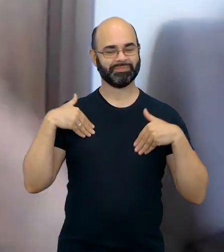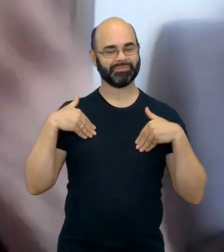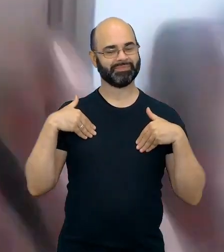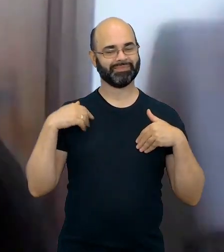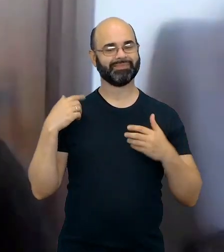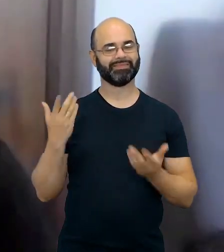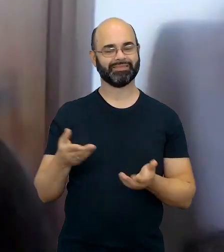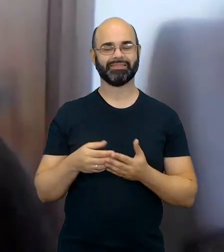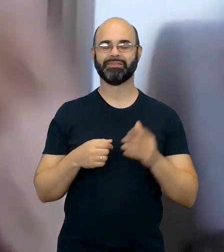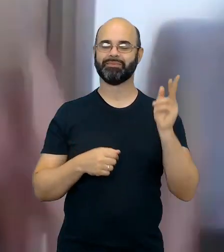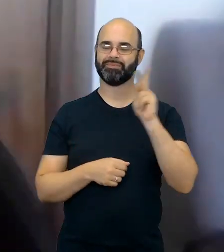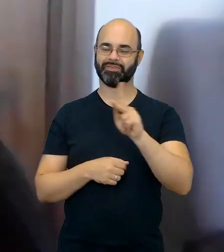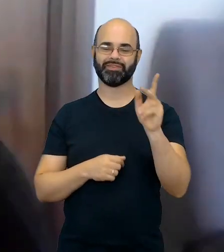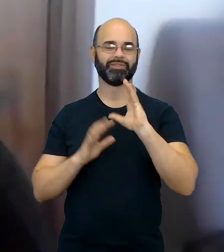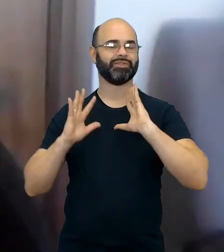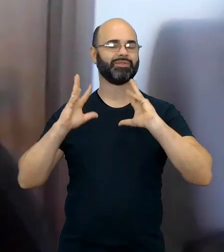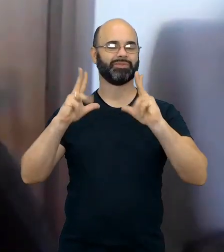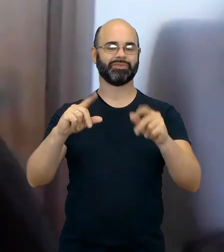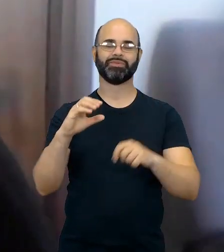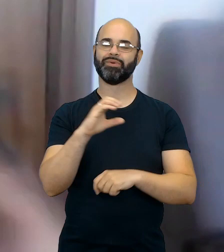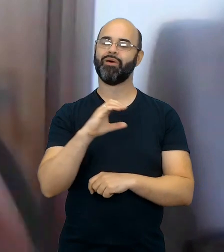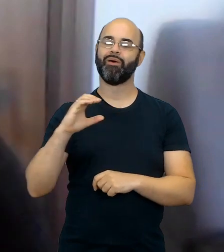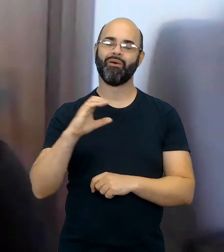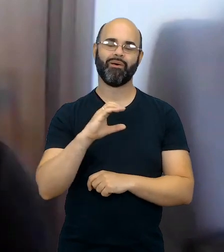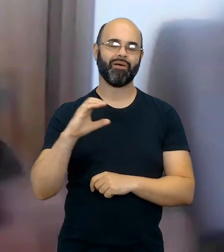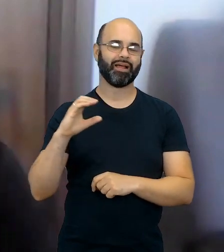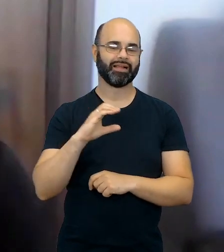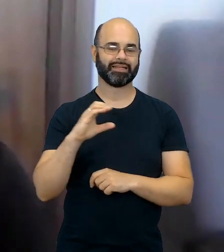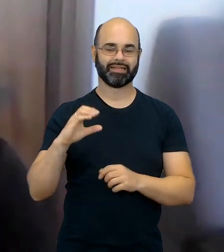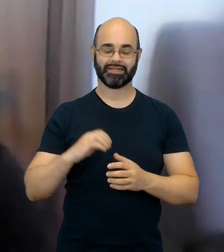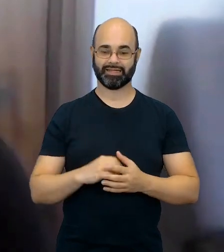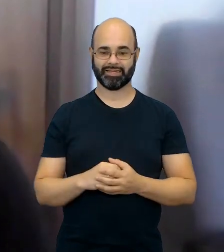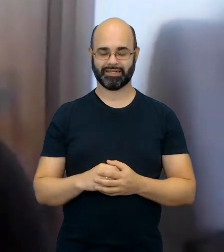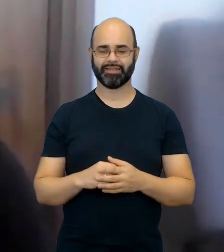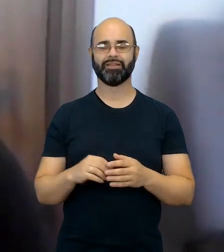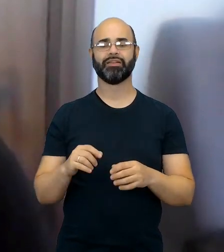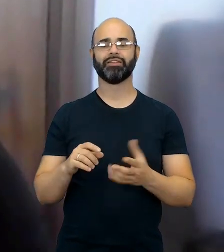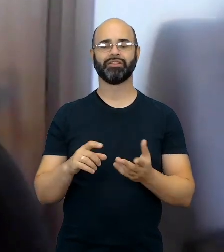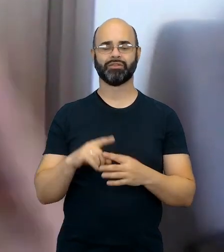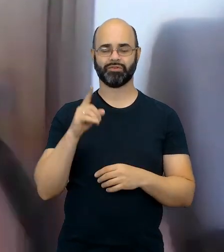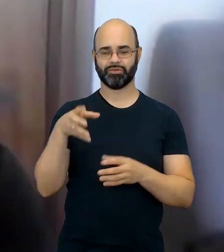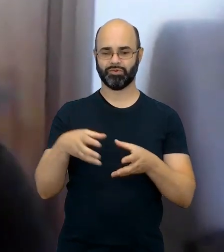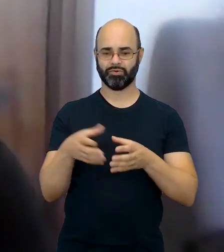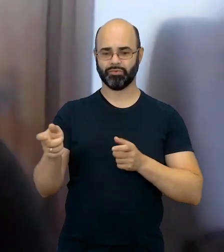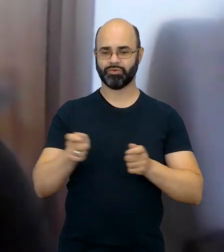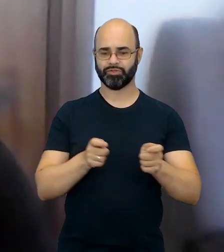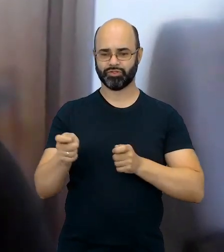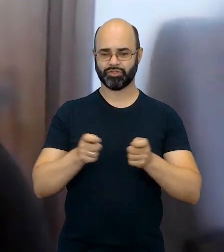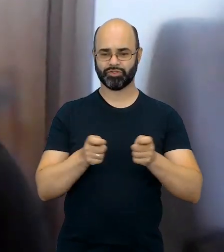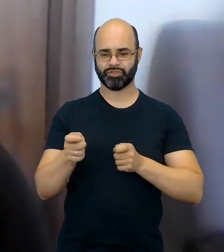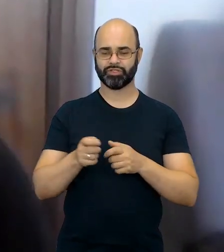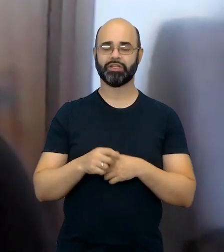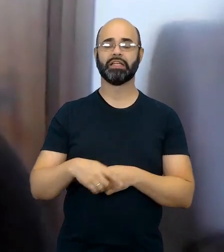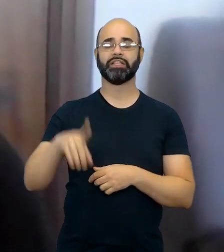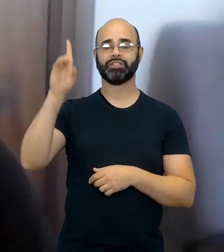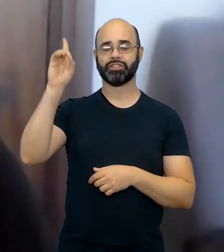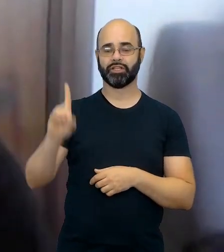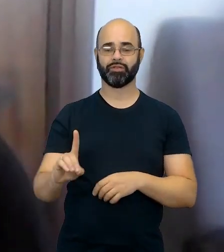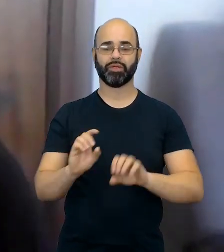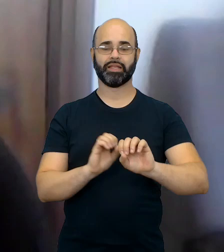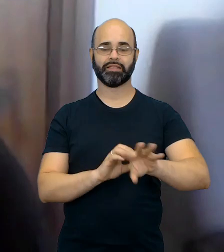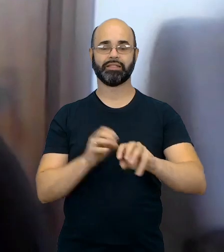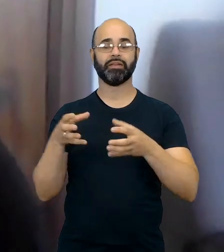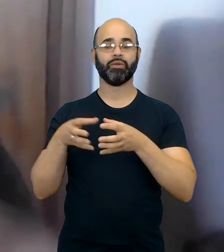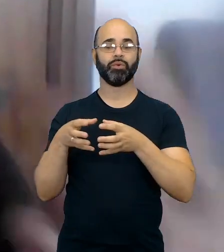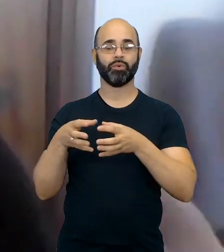vocês, professores coordenadores. Se a gente tiver o pessoal da gestão, pessoal das diretorias de ensino, é um prazer